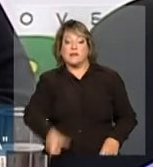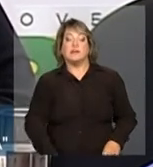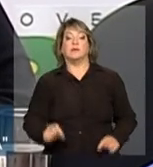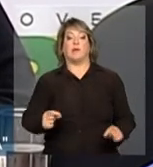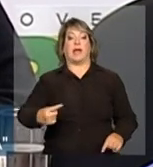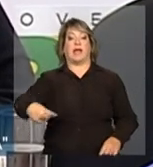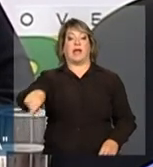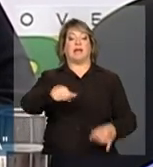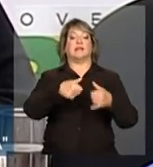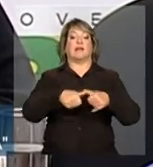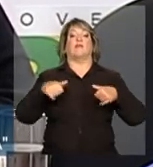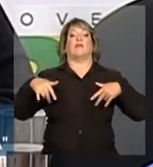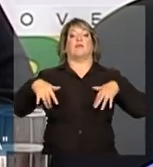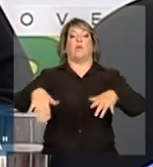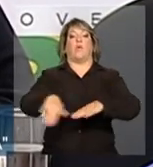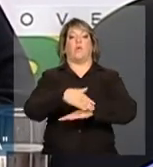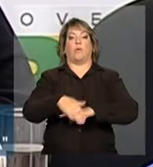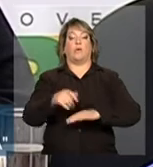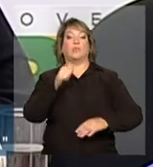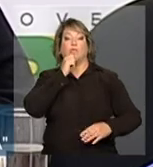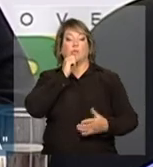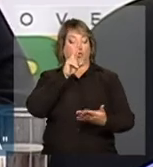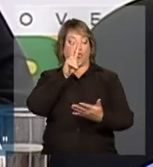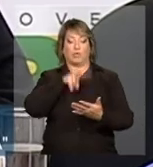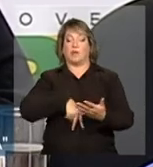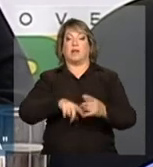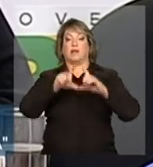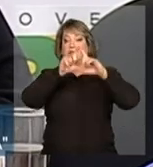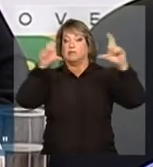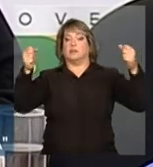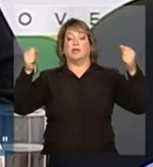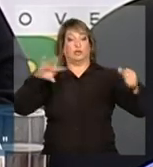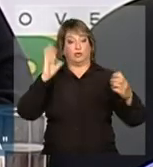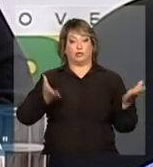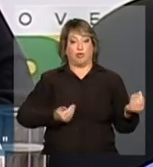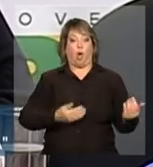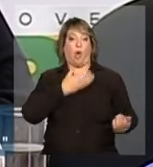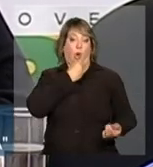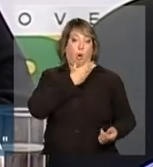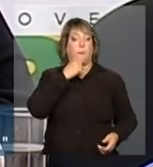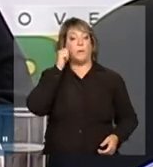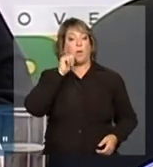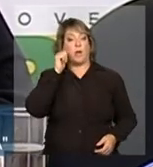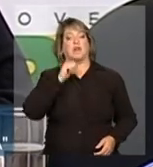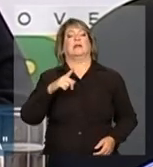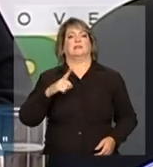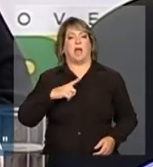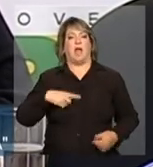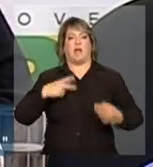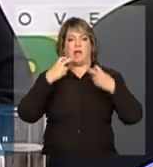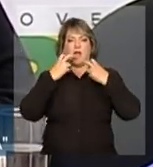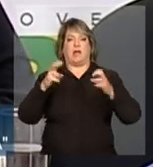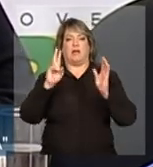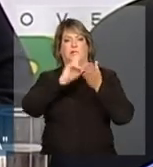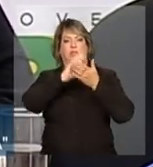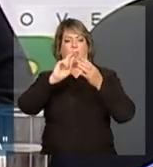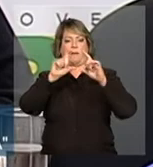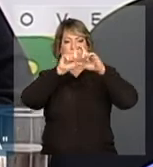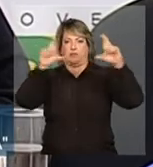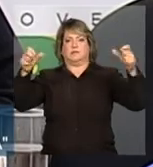estavam na rua. Não leram direito os cartazes. Os jovens, homens e mulheres, estavam na rua.